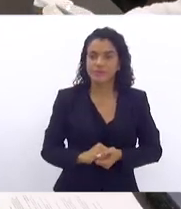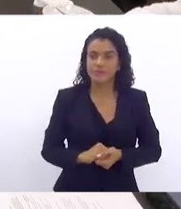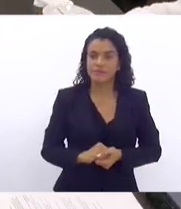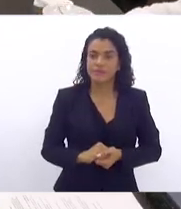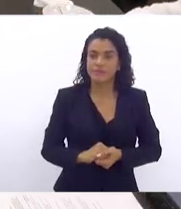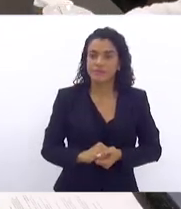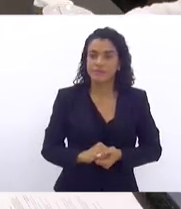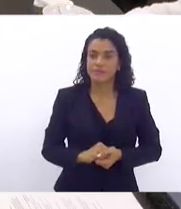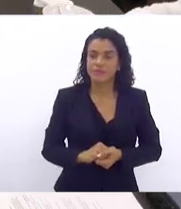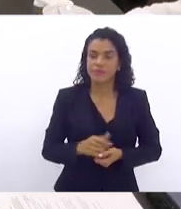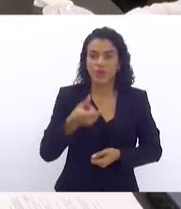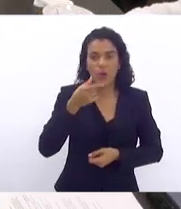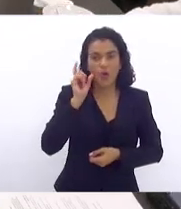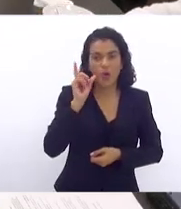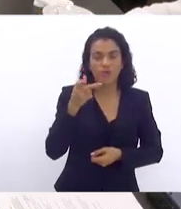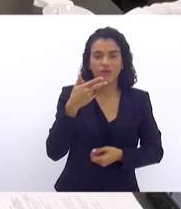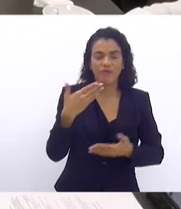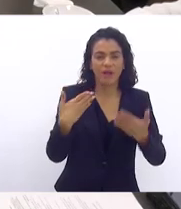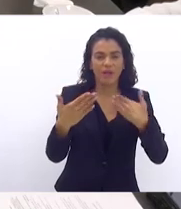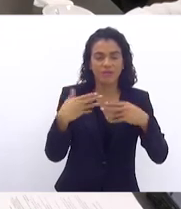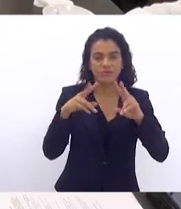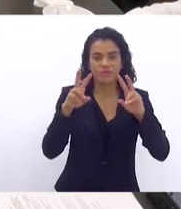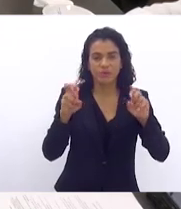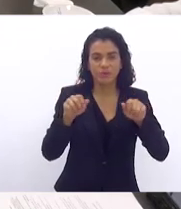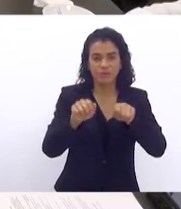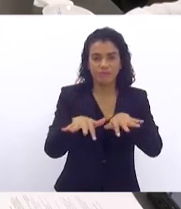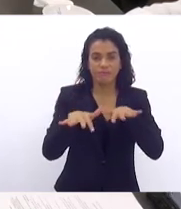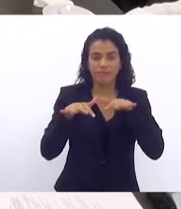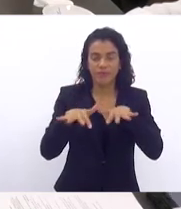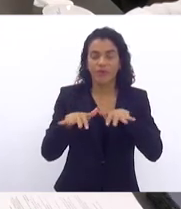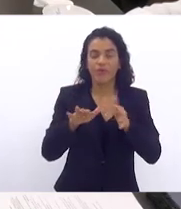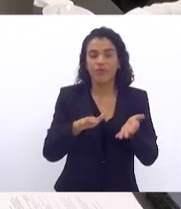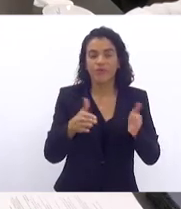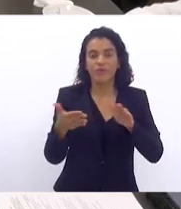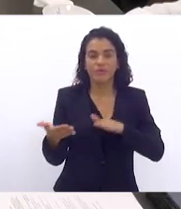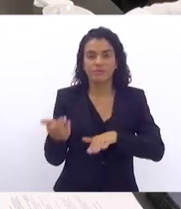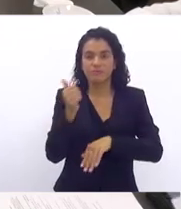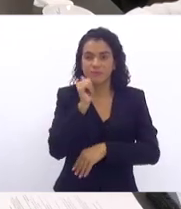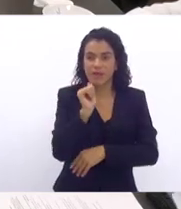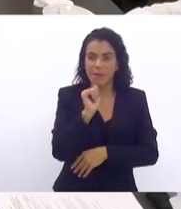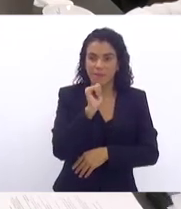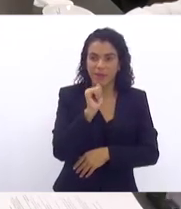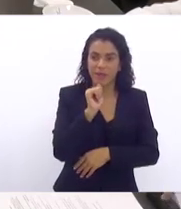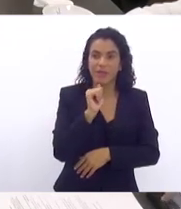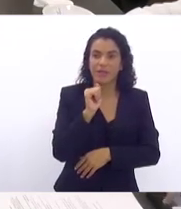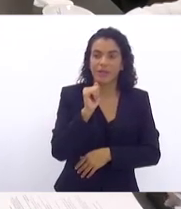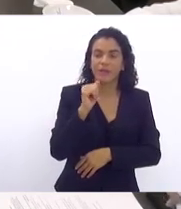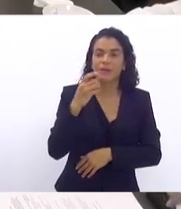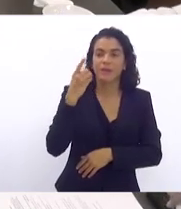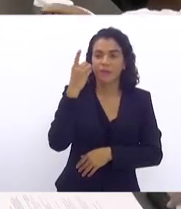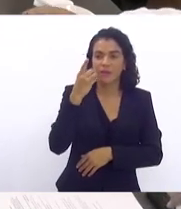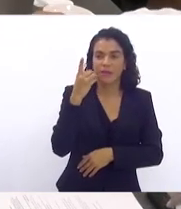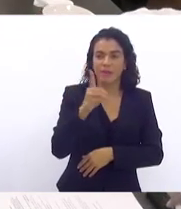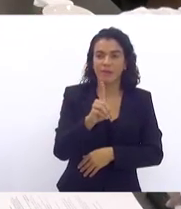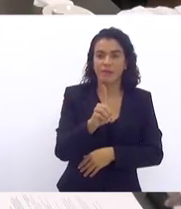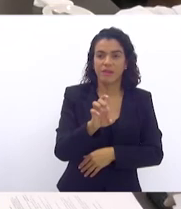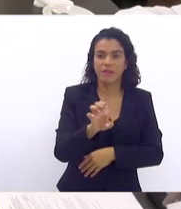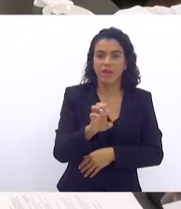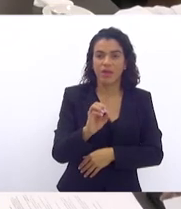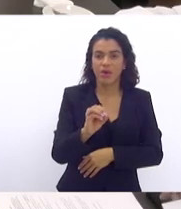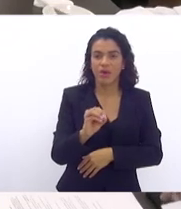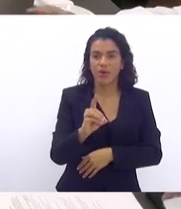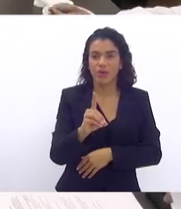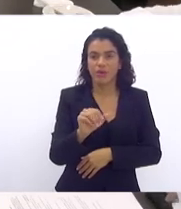me parece que foi comentado ontem no plenário, mas o falecimento da mãe do deputado doutor Deodalto. Todos